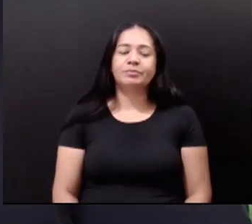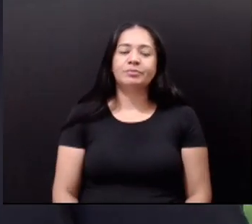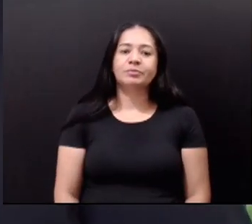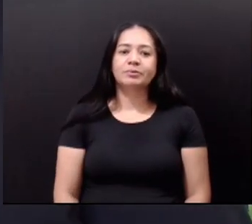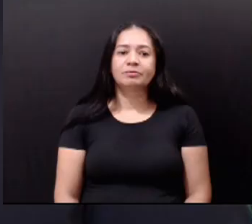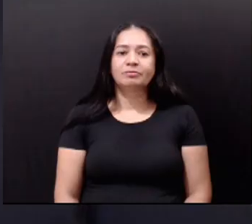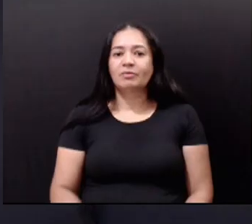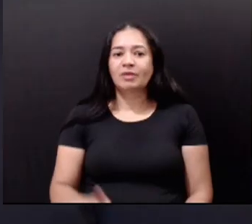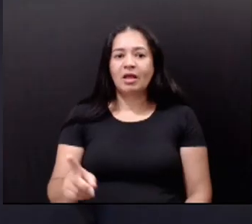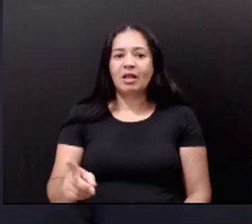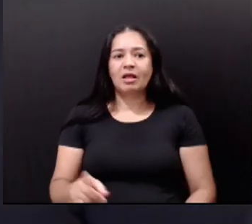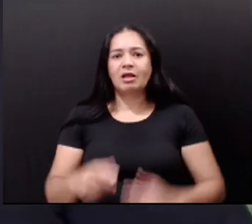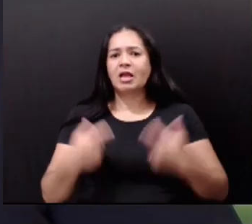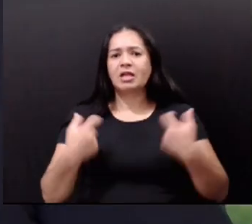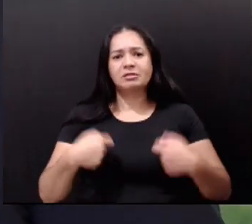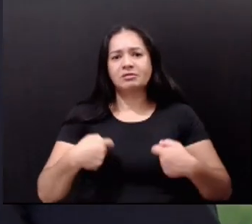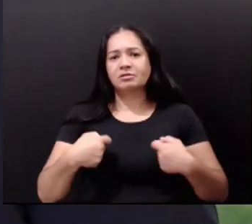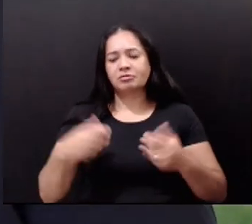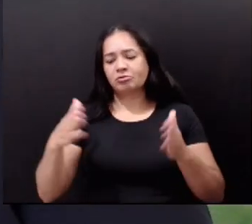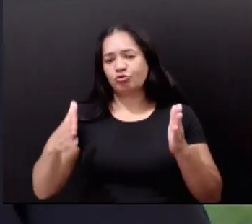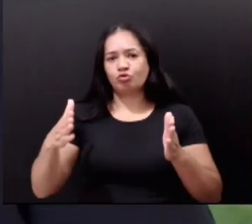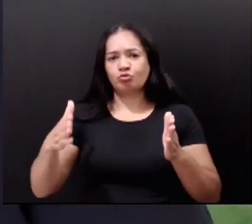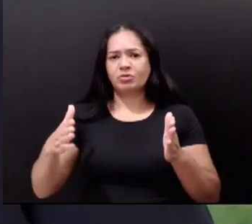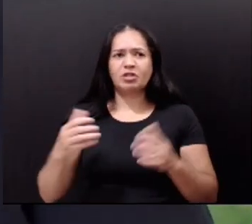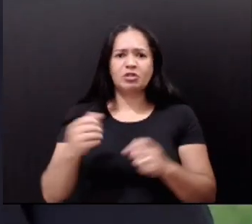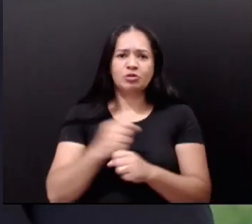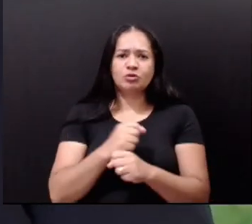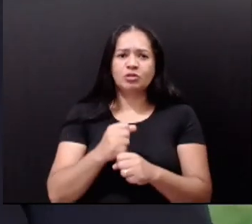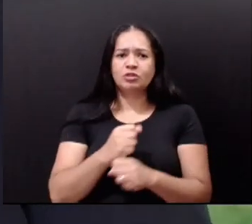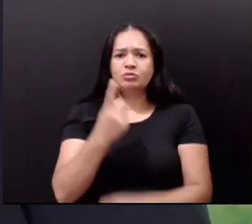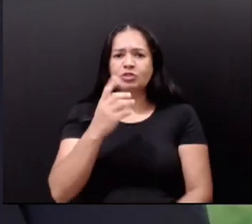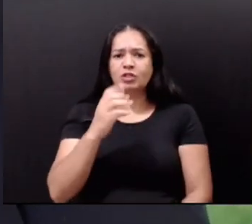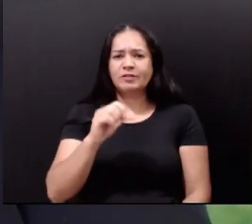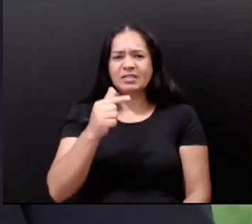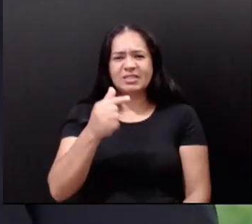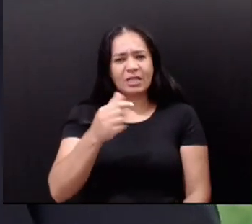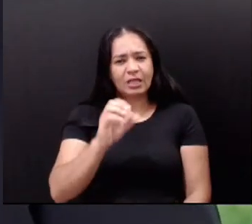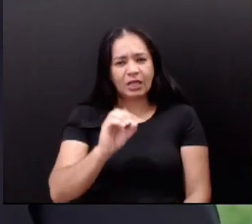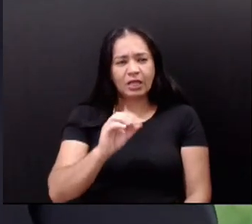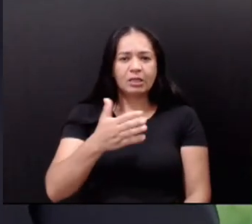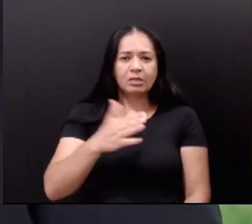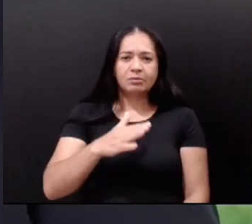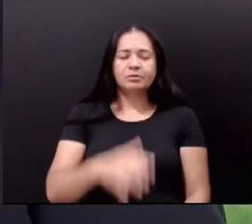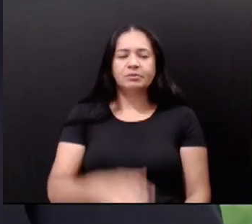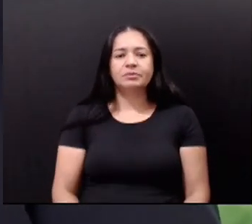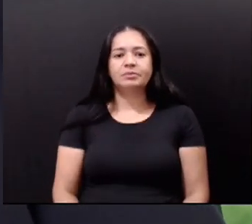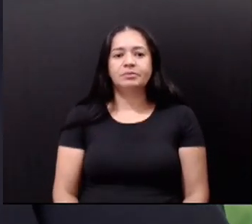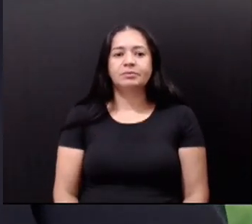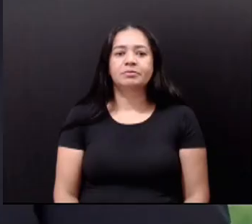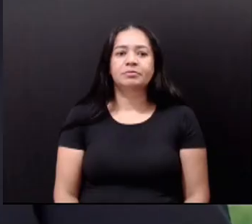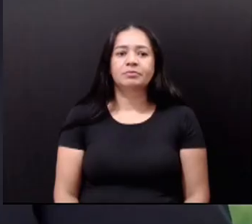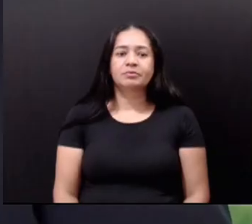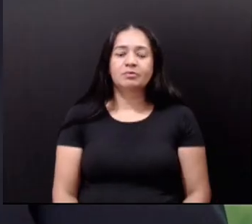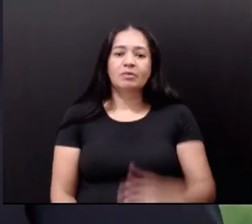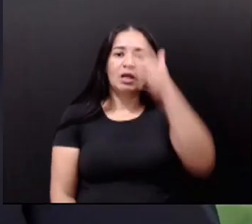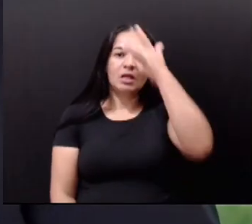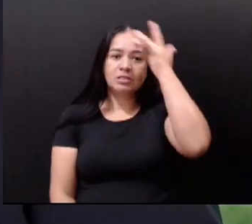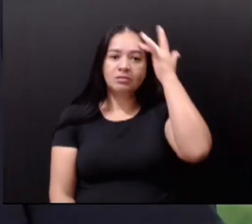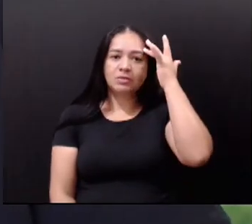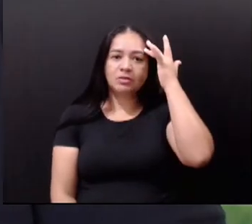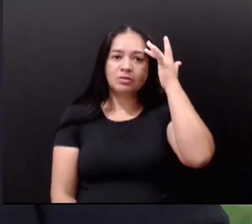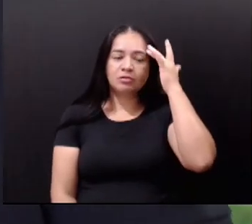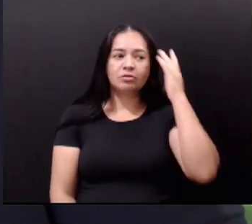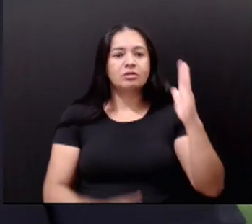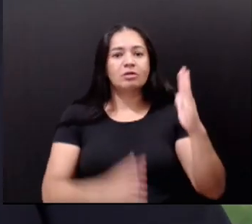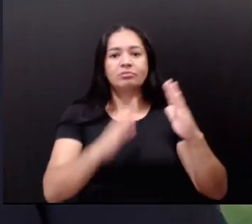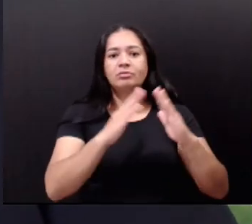necessidade da época, década de 70, né, 1973, pessoas batiam de casa em casa pedindo algumas